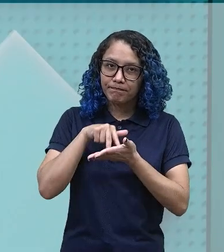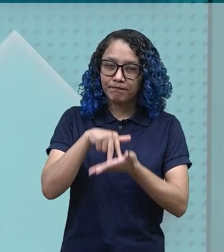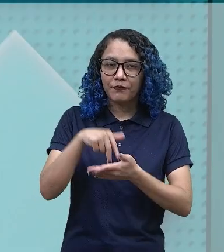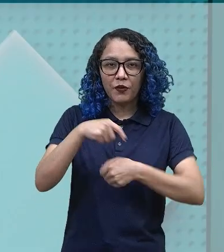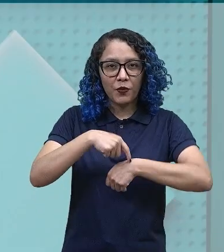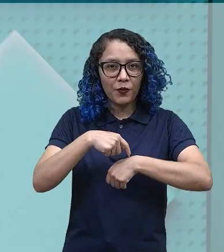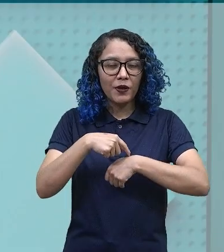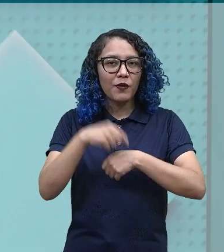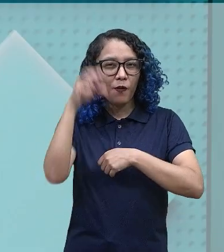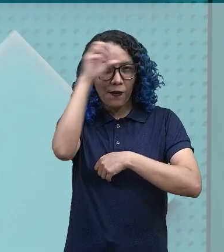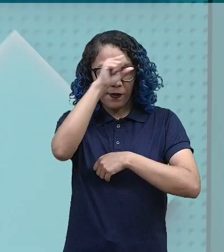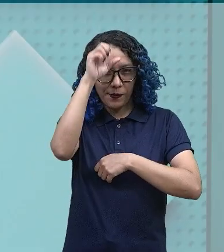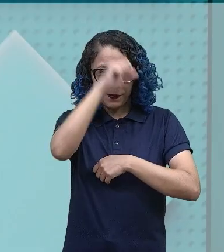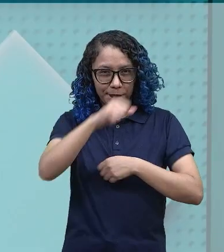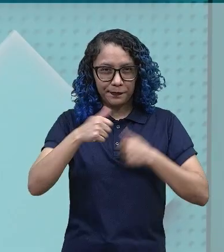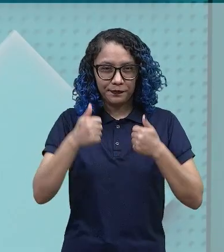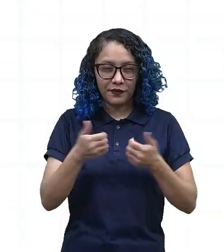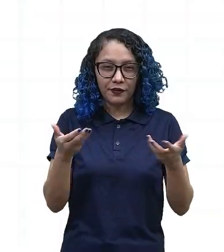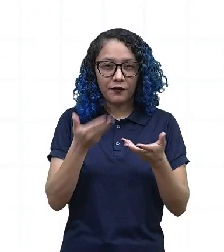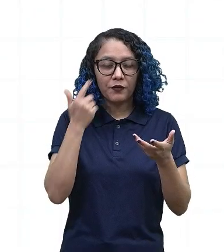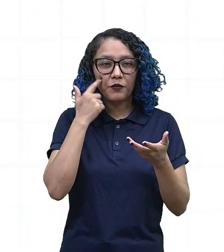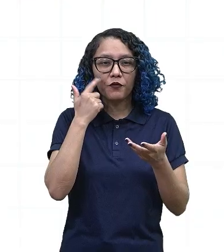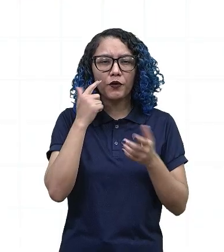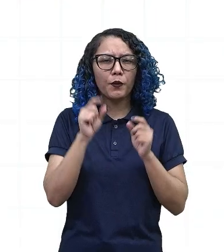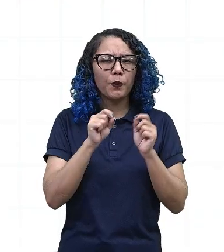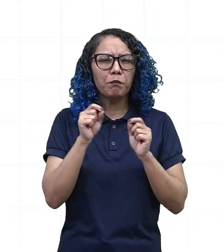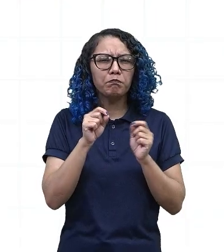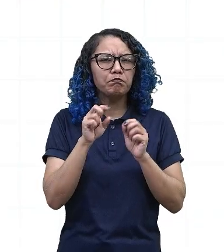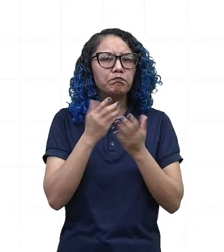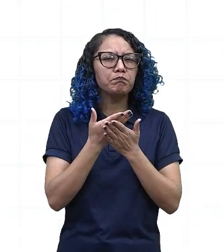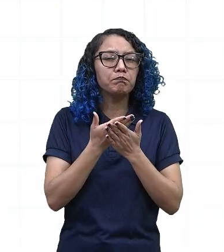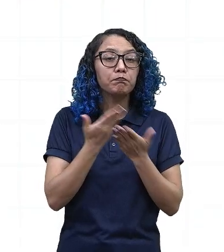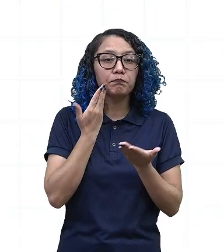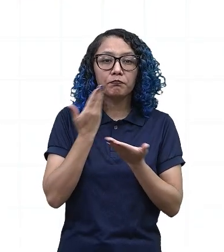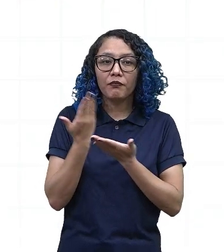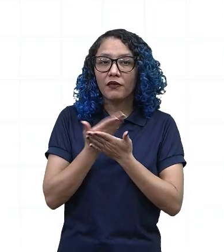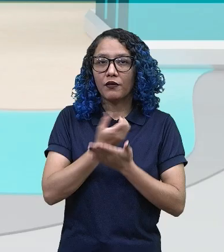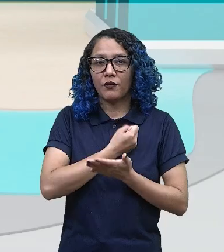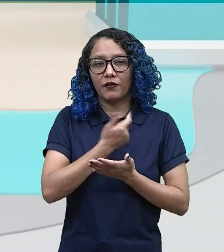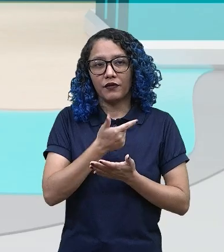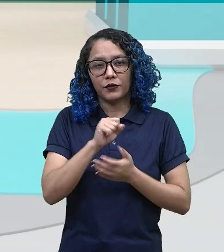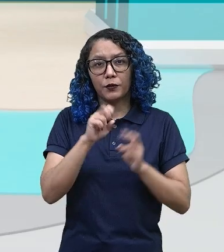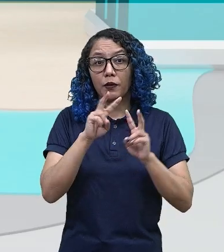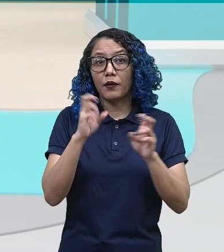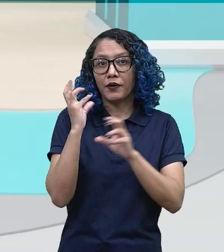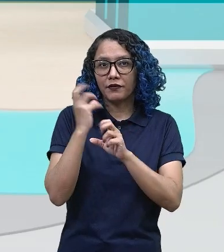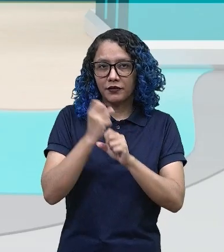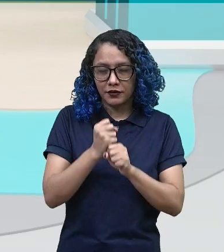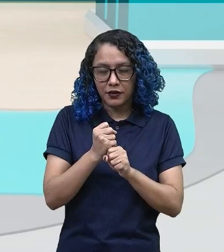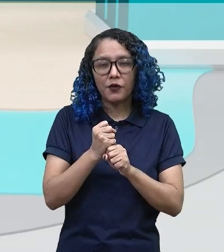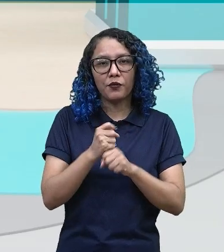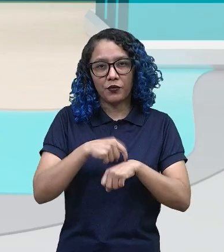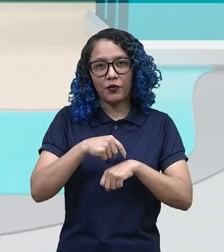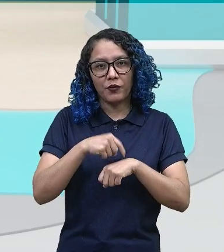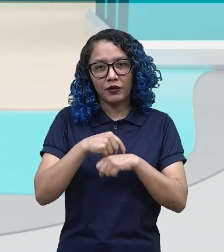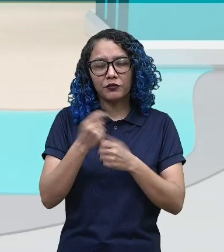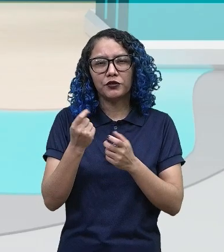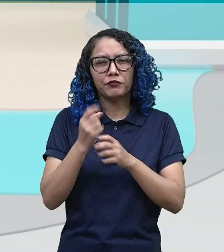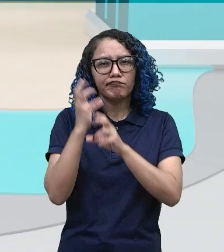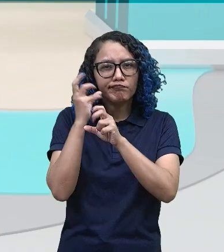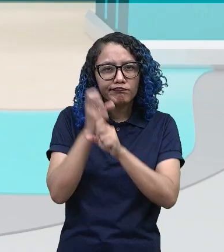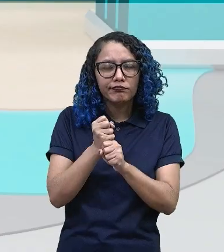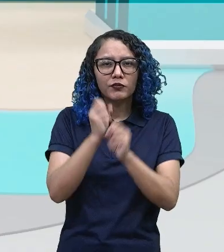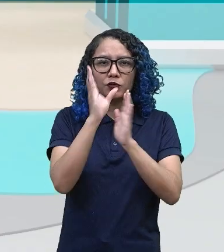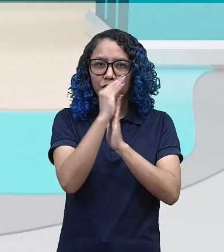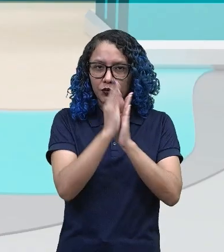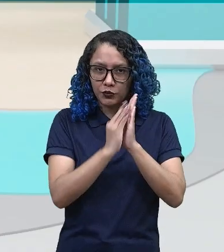muito mais. Vamos ver o que temos para a nossa aula? Olha só, na aula de número 28, nossa aula de revisão, oportunidade de revisitarmos todo o